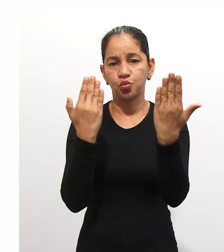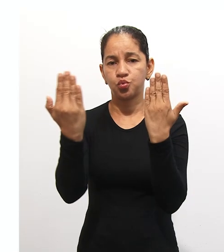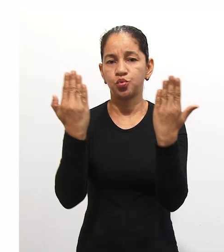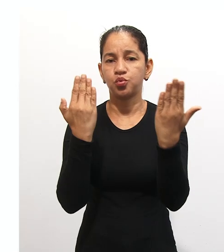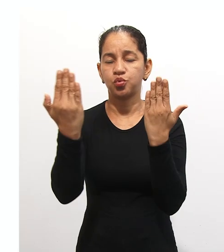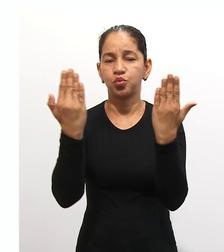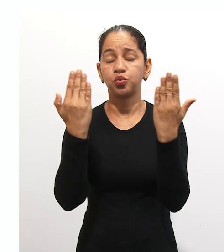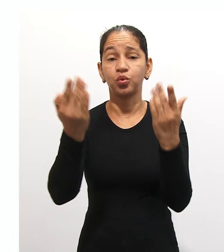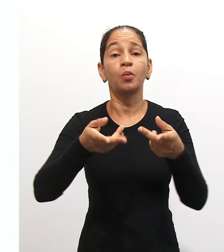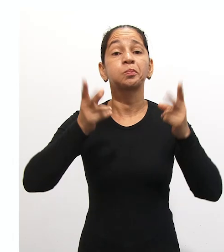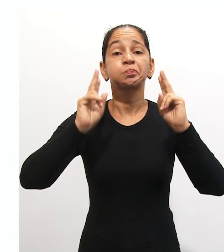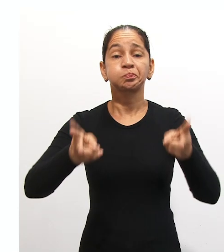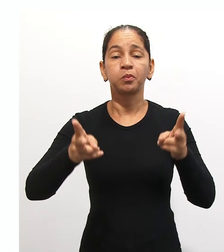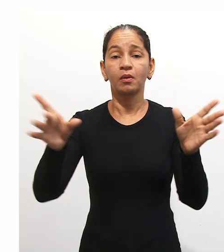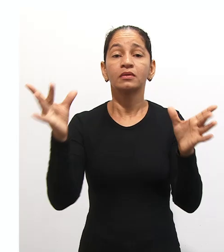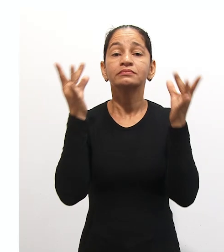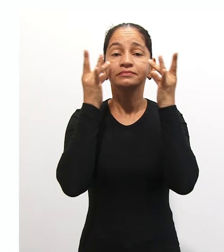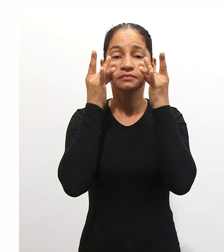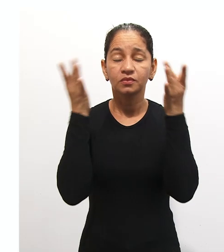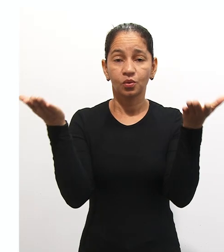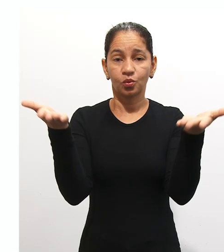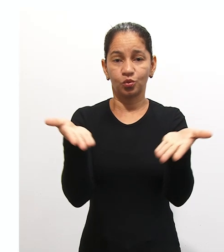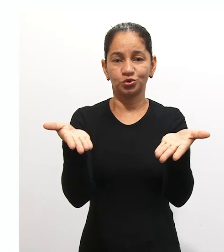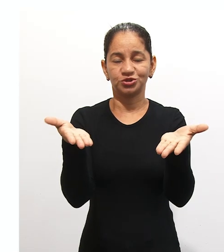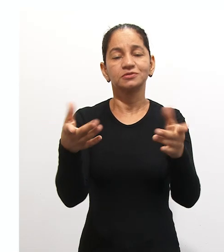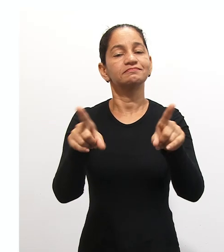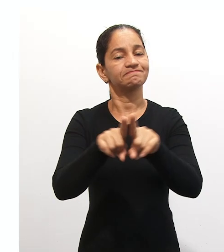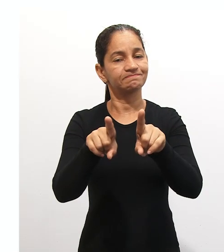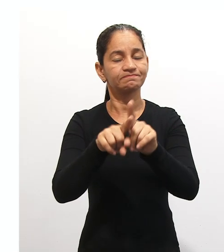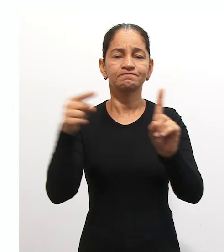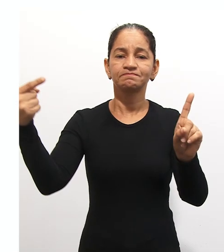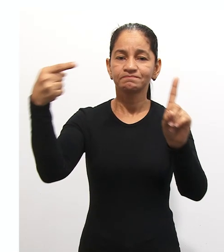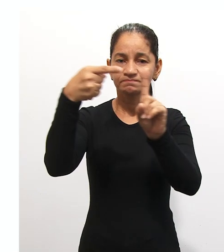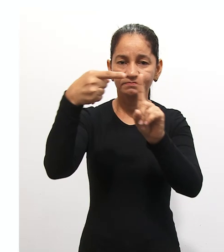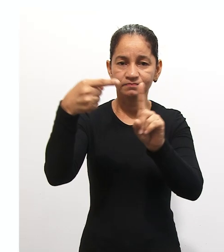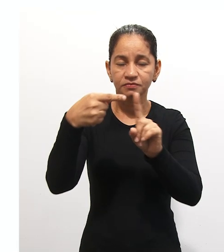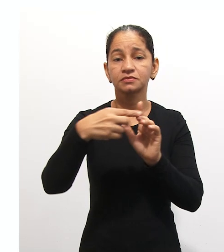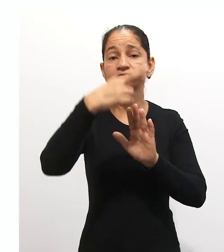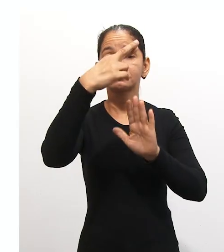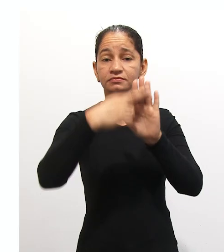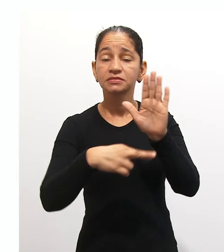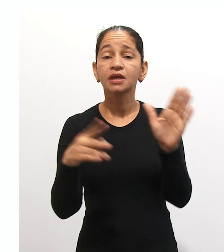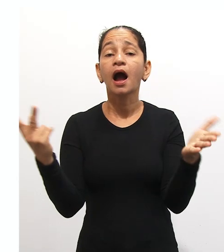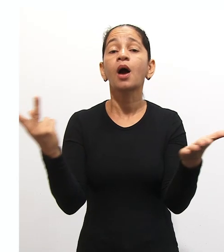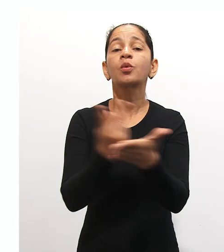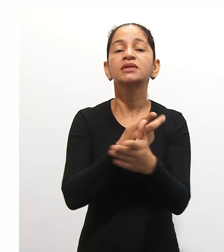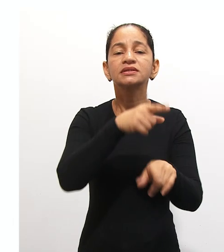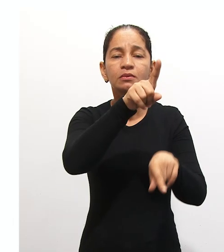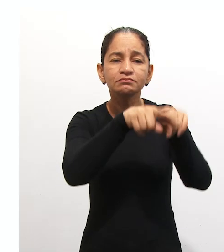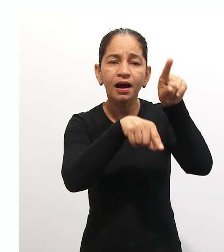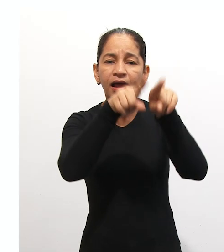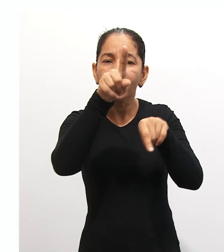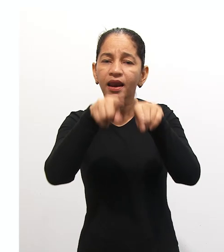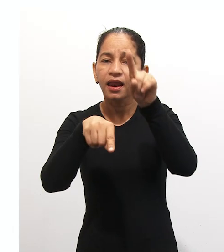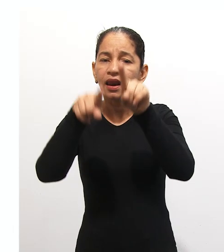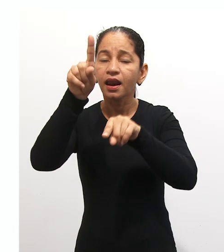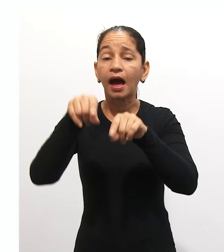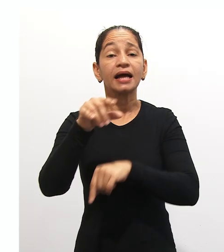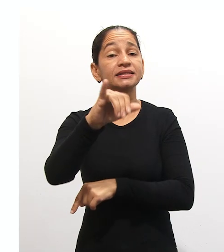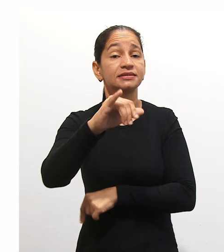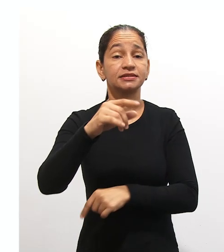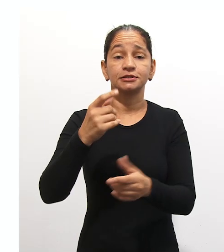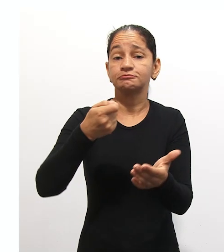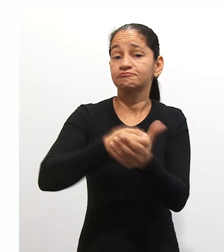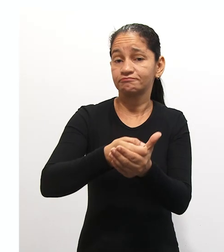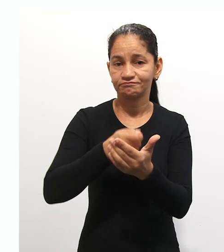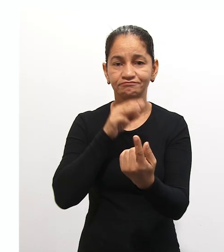resultados reais. Esses relatórios apontam onde aconteceu a variação, se a meta está sendo cumprida